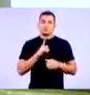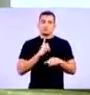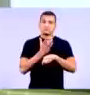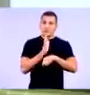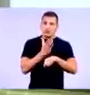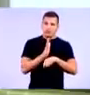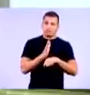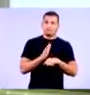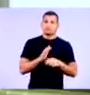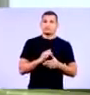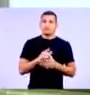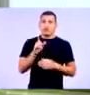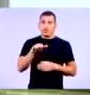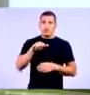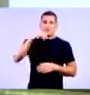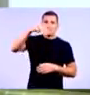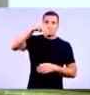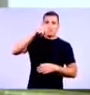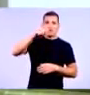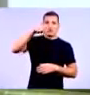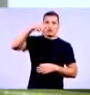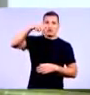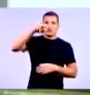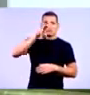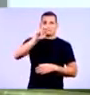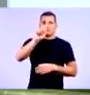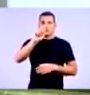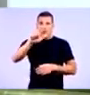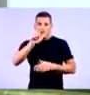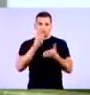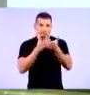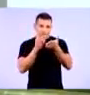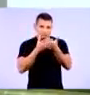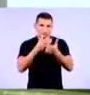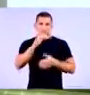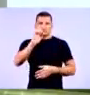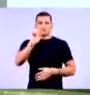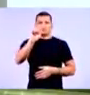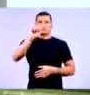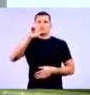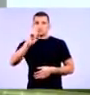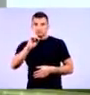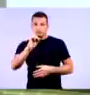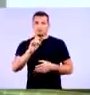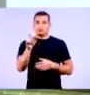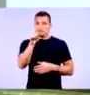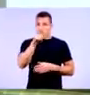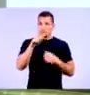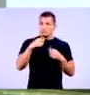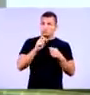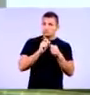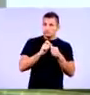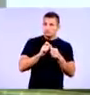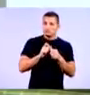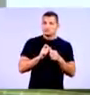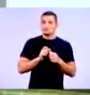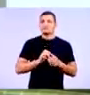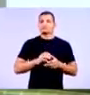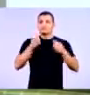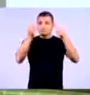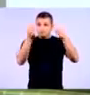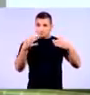o manual da EAD, o manual do AVA, que vocês devem construir, que nós trataremos ainda hoje. Nessa